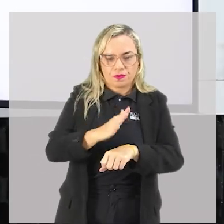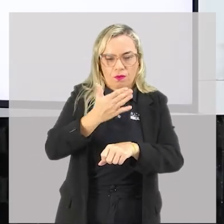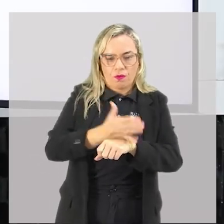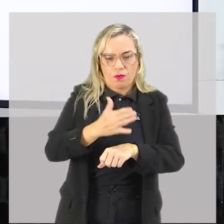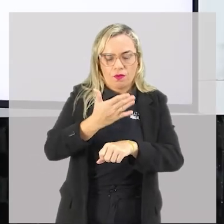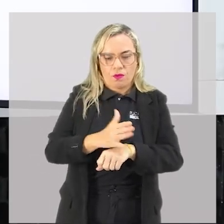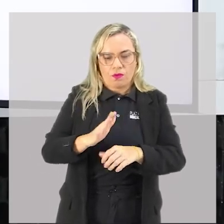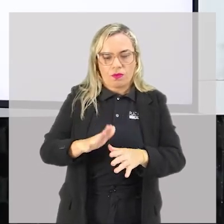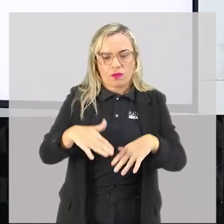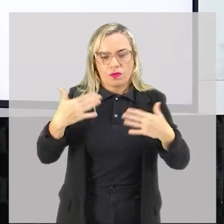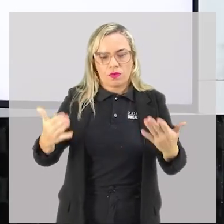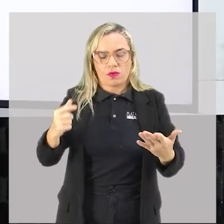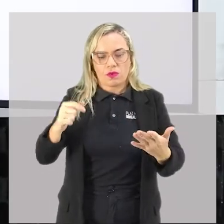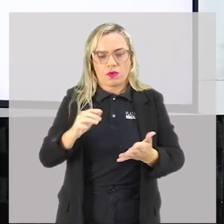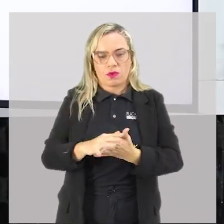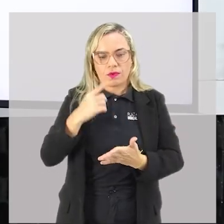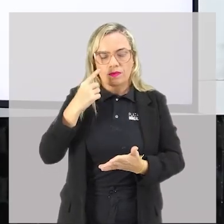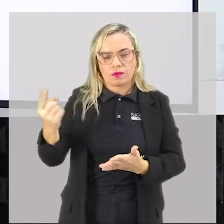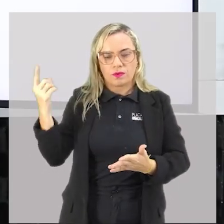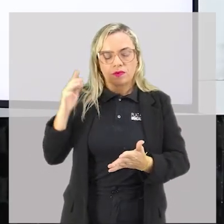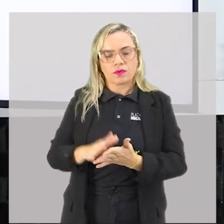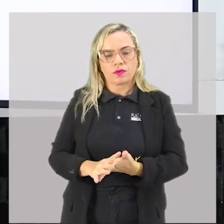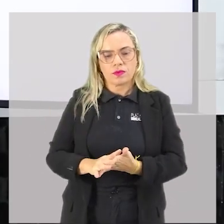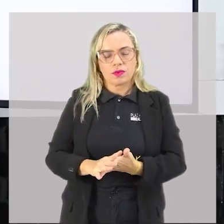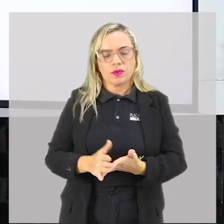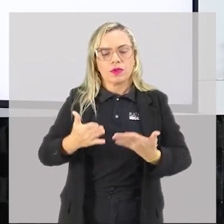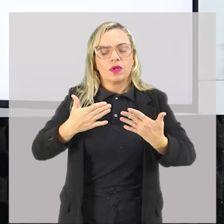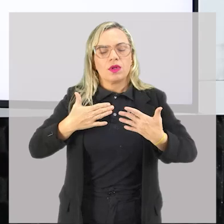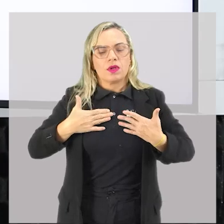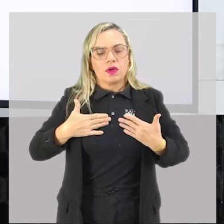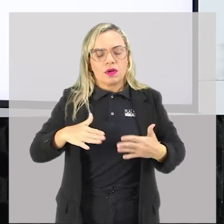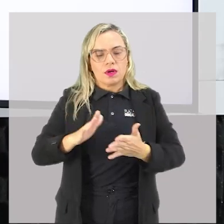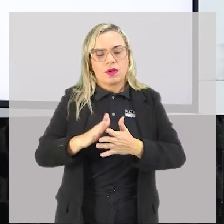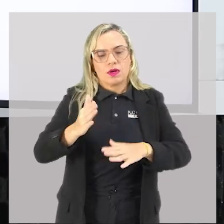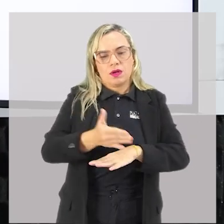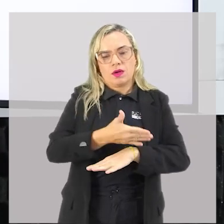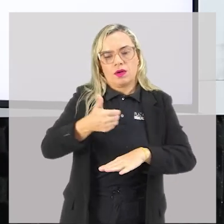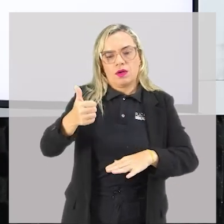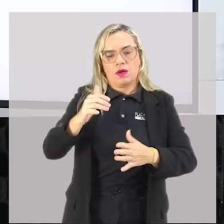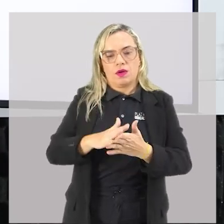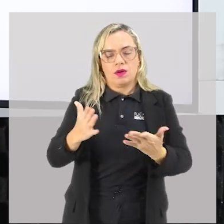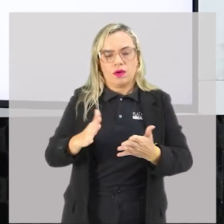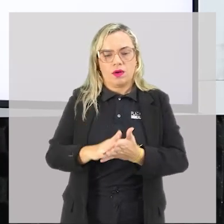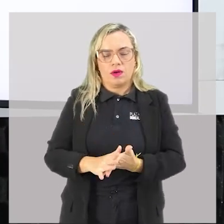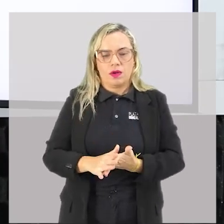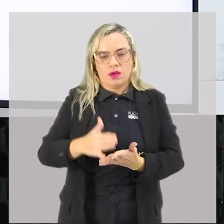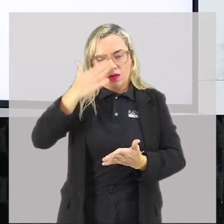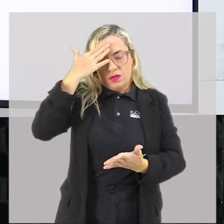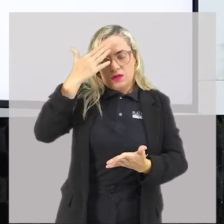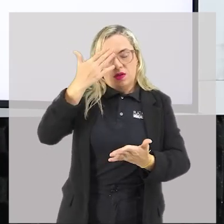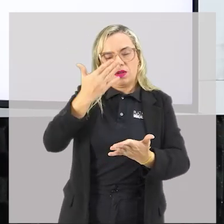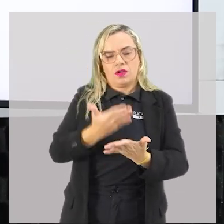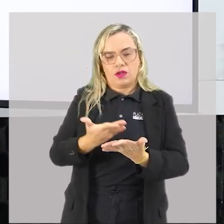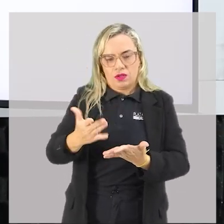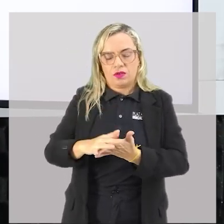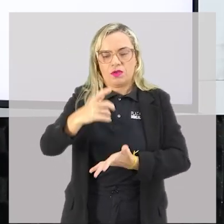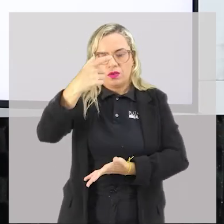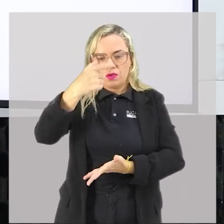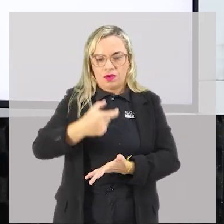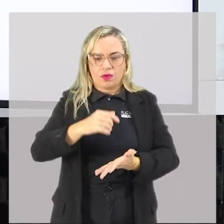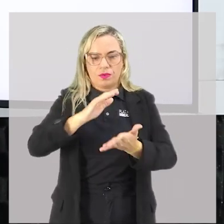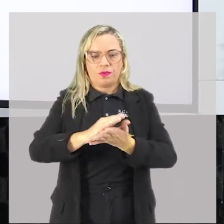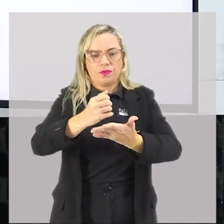se preparar para a entrevista vai te deixar um pouco mais confortável, vai aumentar a sua confiança, vai te ajudar,